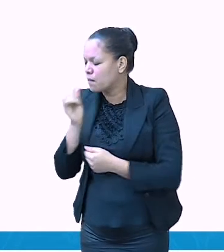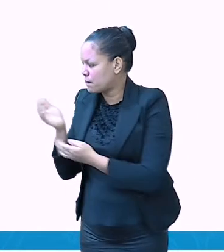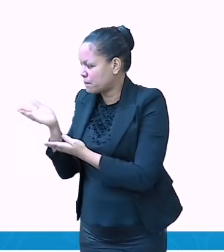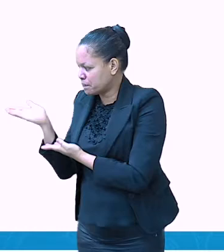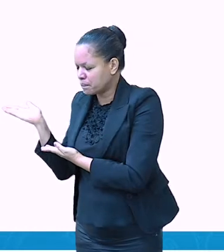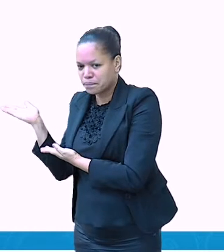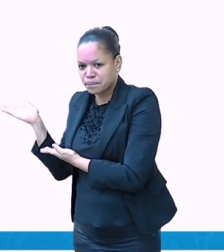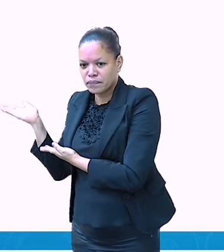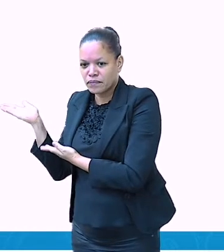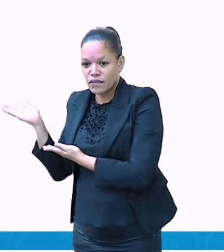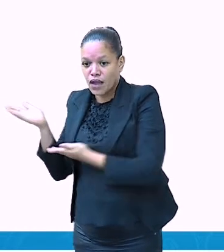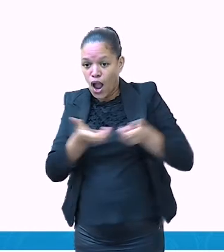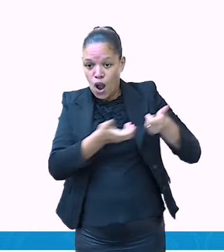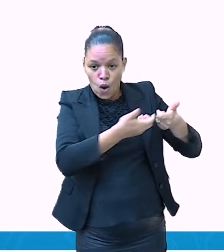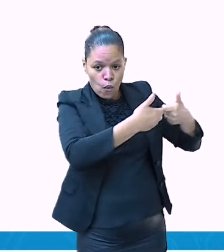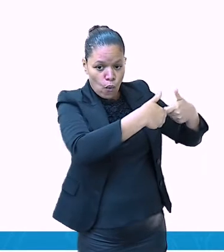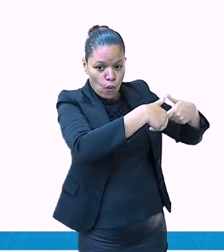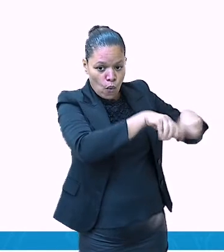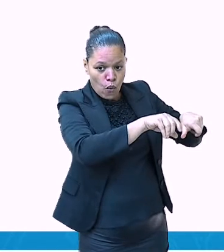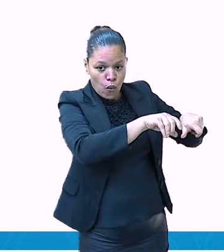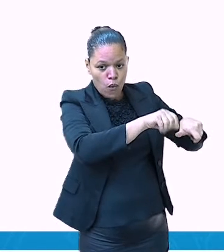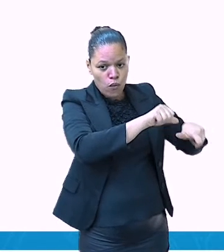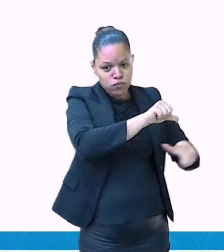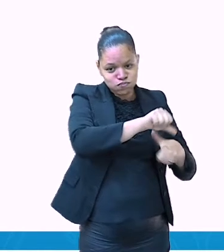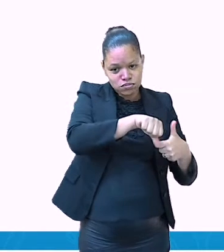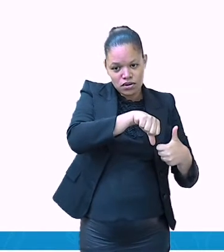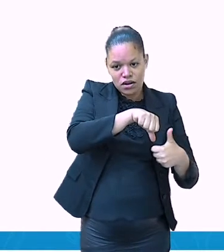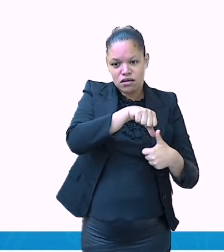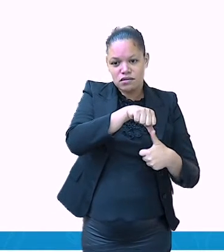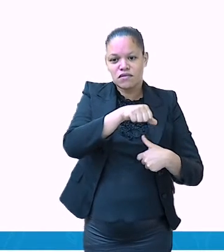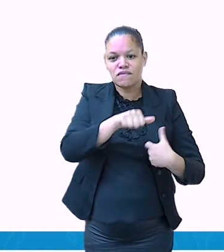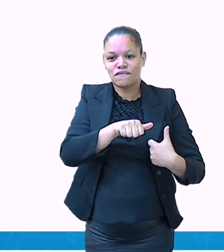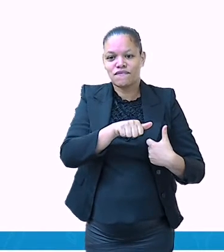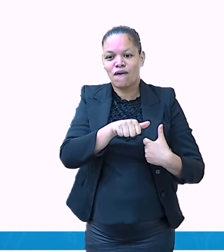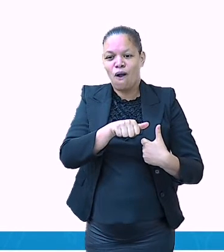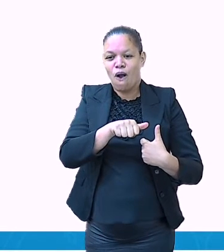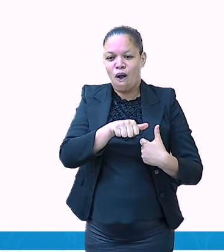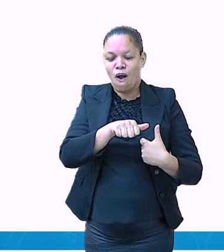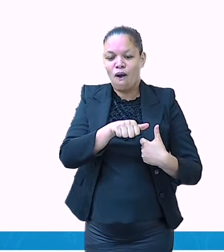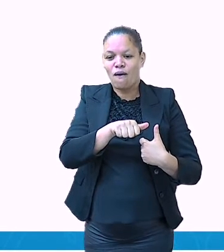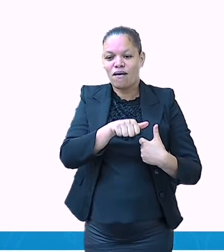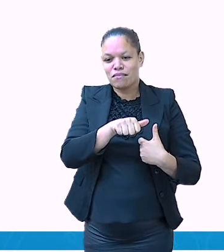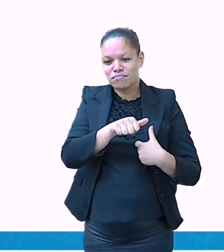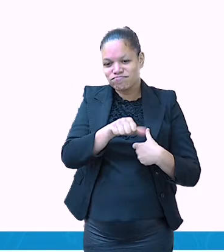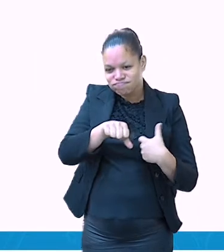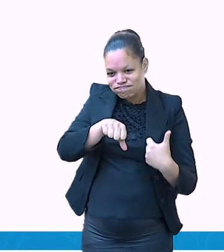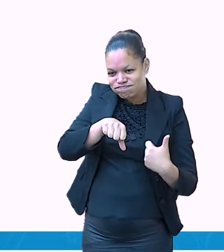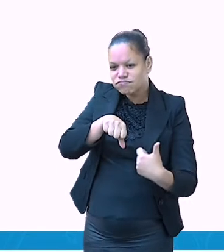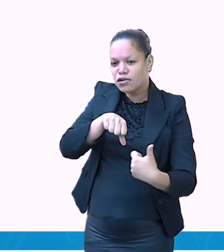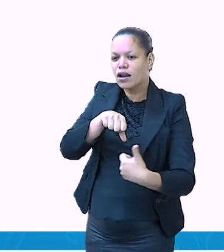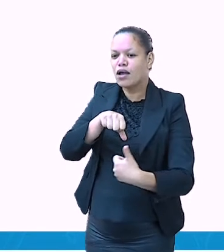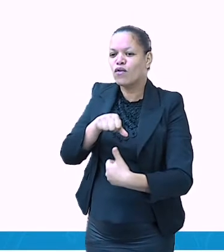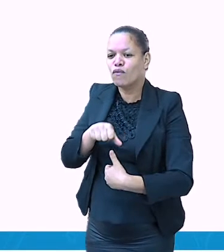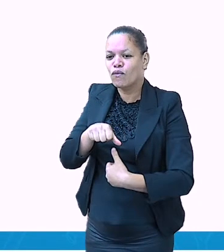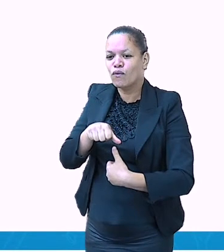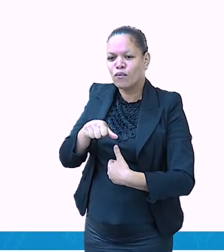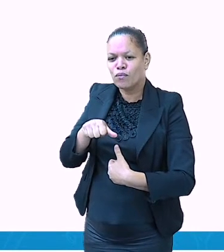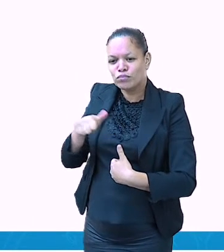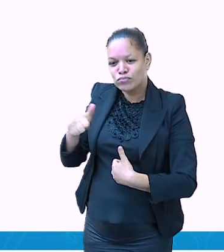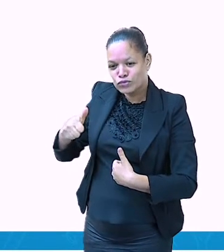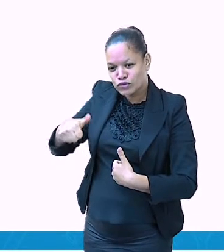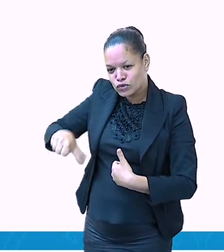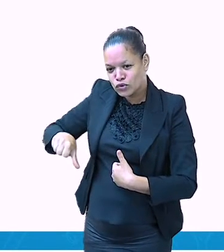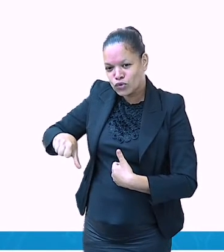Depois ele passa para girino, isso tudo respirando de forma branquial, porque ele ainda é larva.